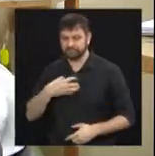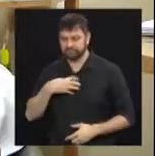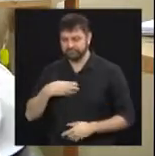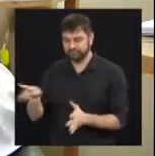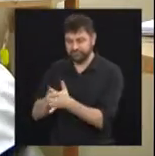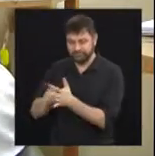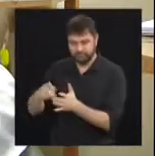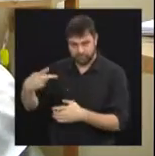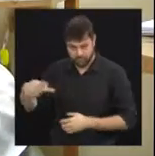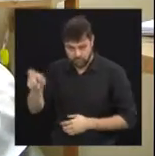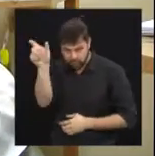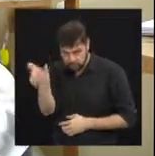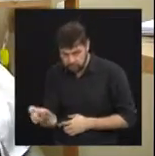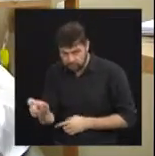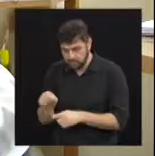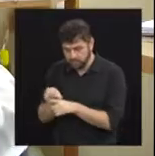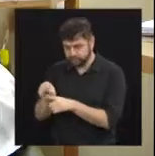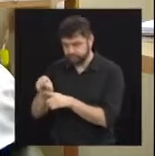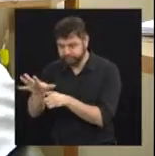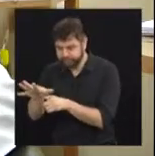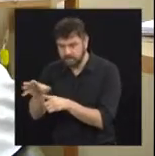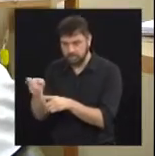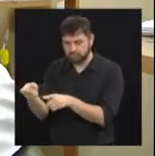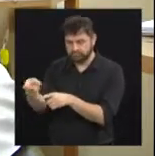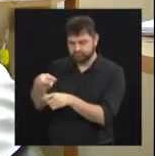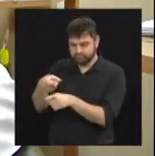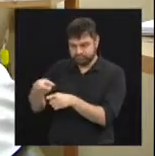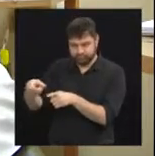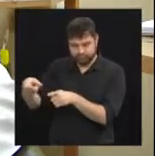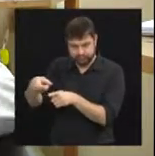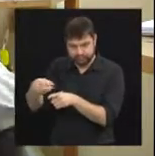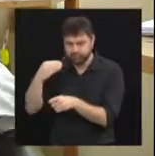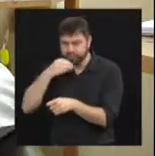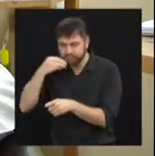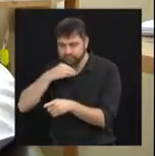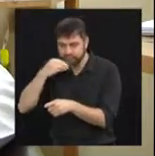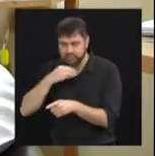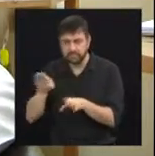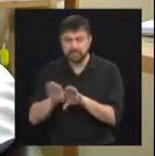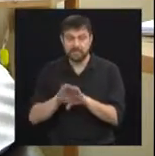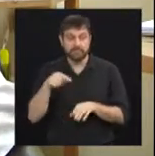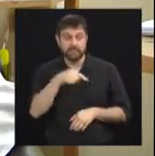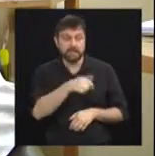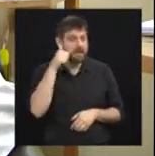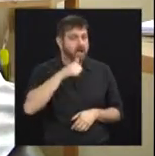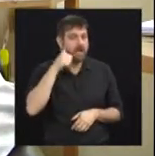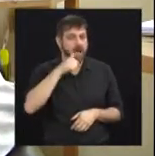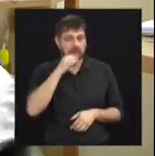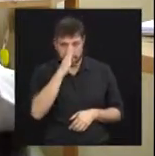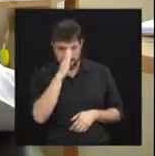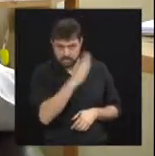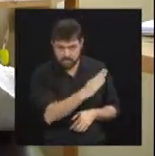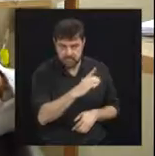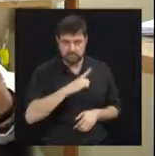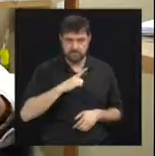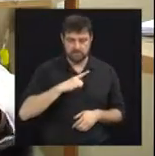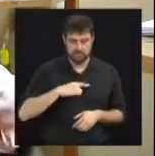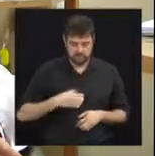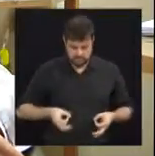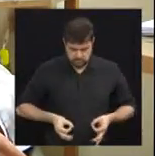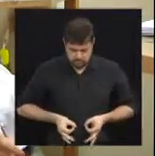os espermatozoides, no sêmen ejaculado. E dentre os fatores femininos mais frequentes, nós temos alterações